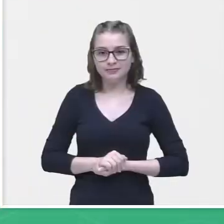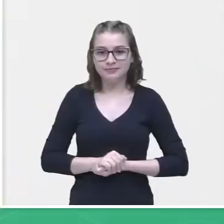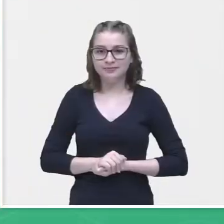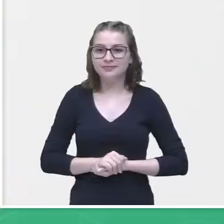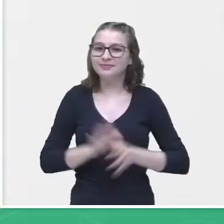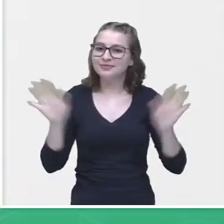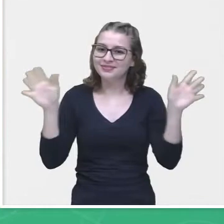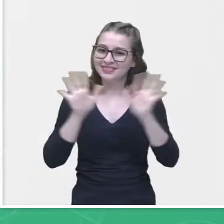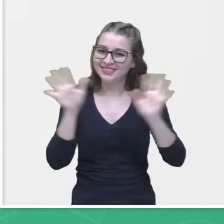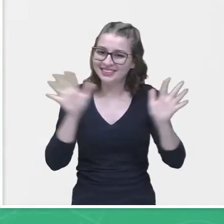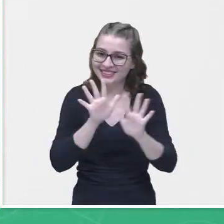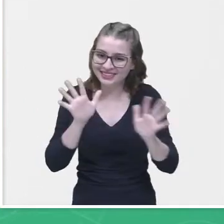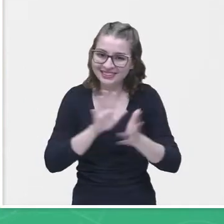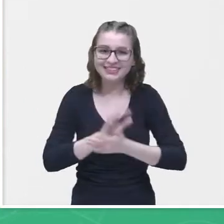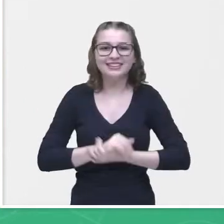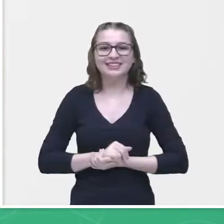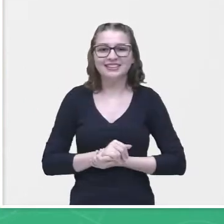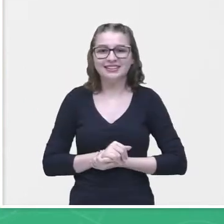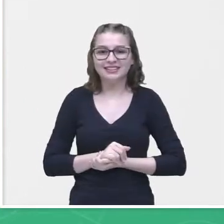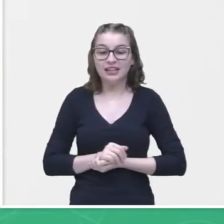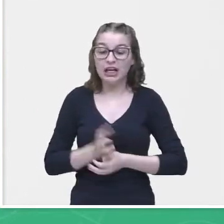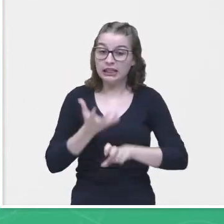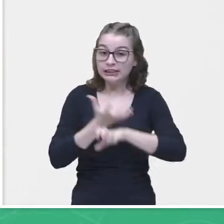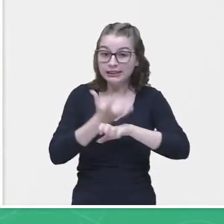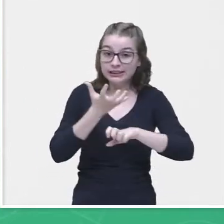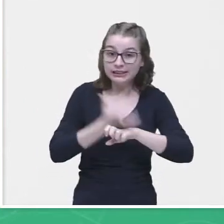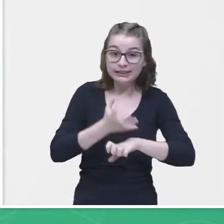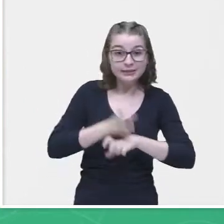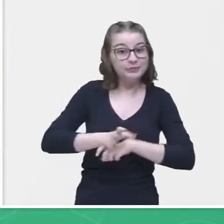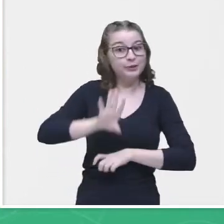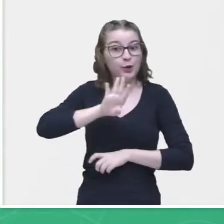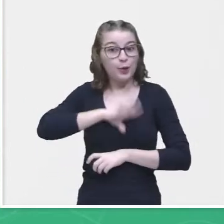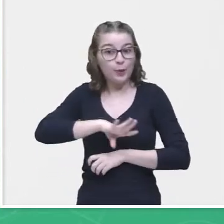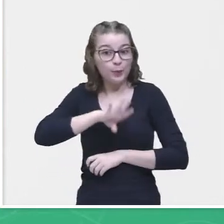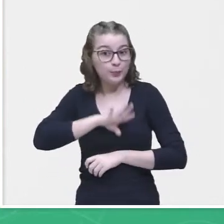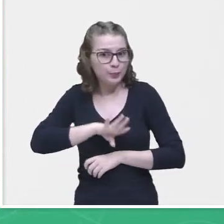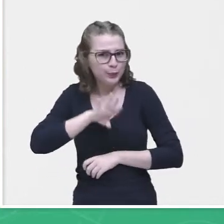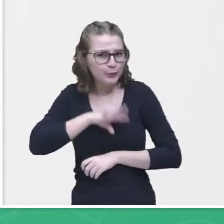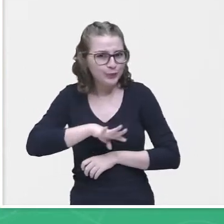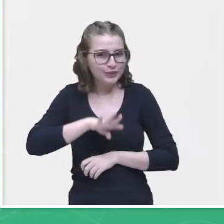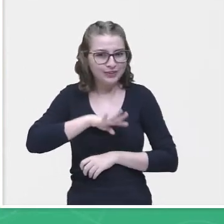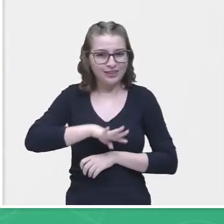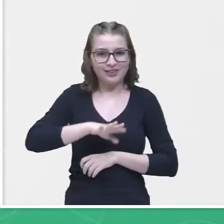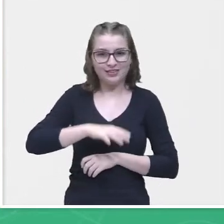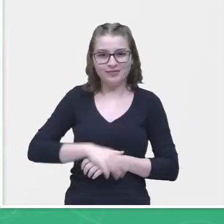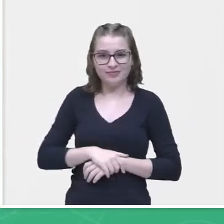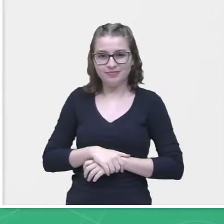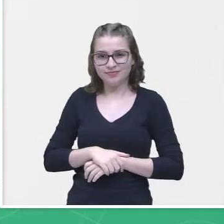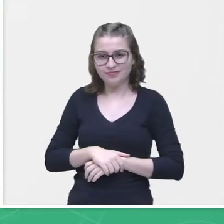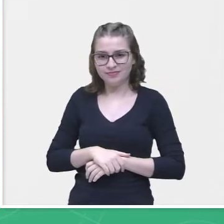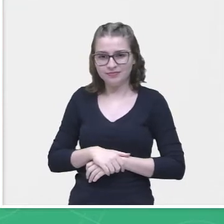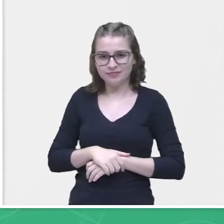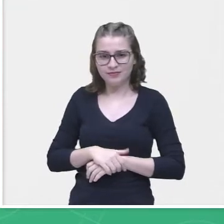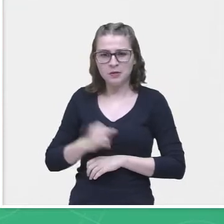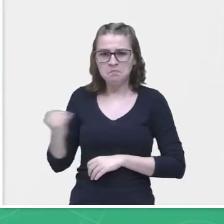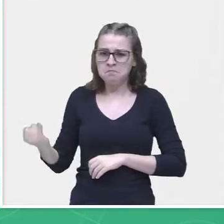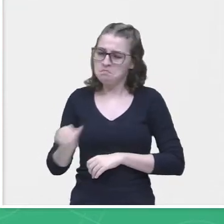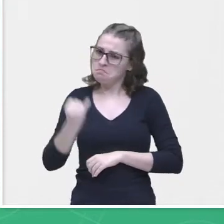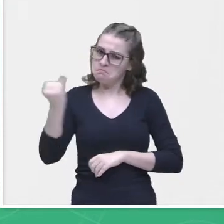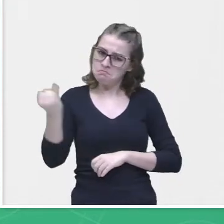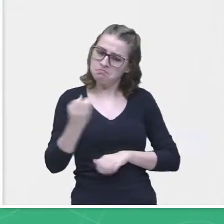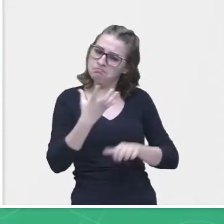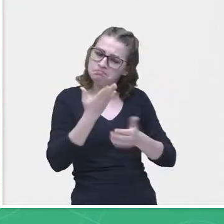Olá, saudações! Língua portuguesa. Língua portuguesa. Sempre importante